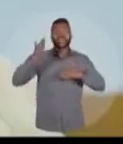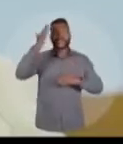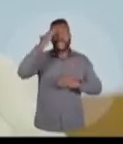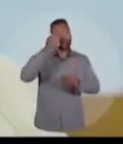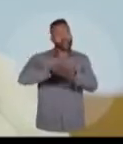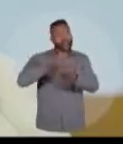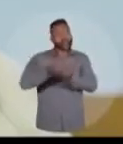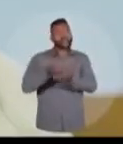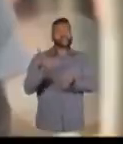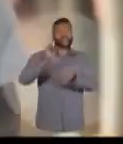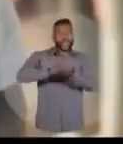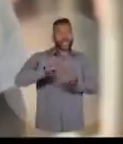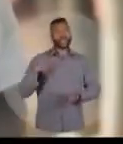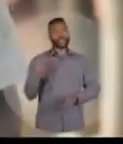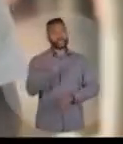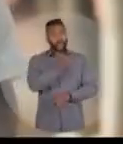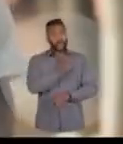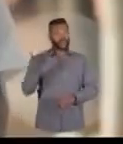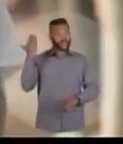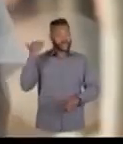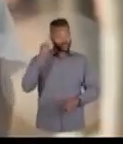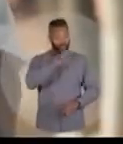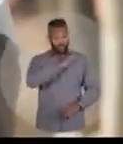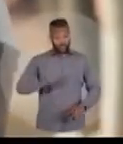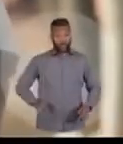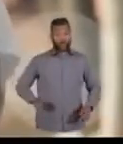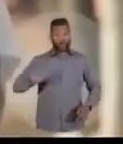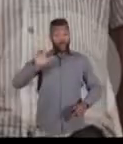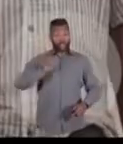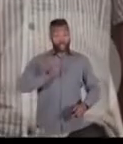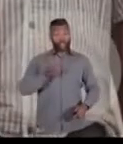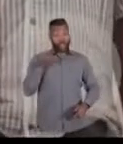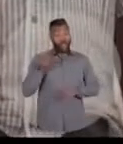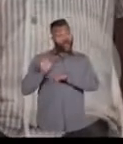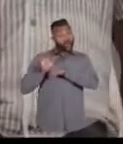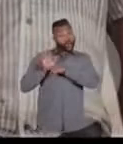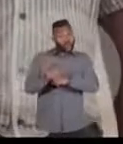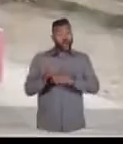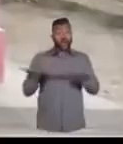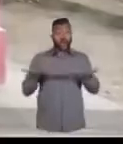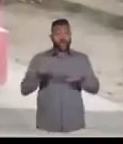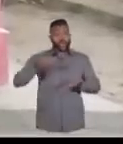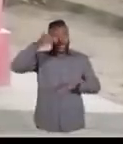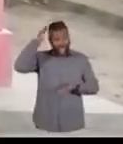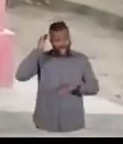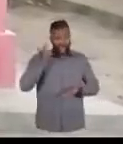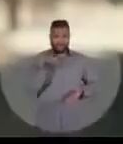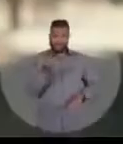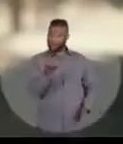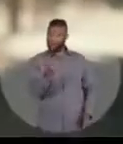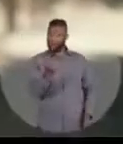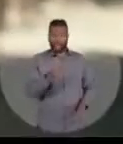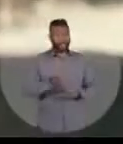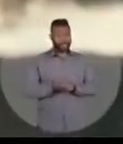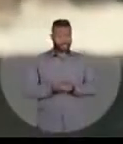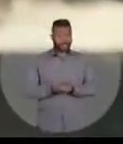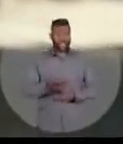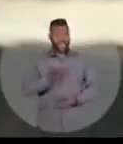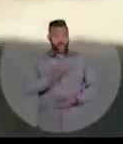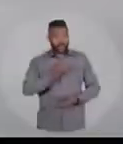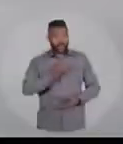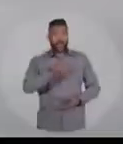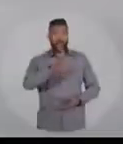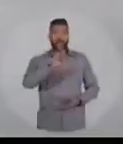lutando realmente pela gente. Quando o Lula entrou, tinha esse benefício. Hoje, na gestão do Michel Temer, eu não estou tendo. Amigos